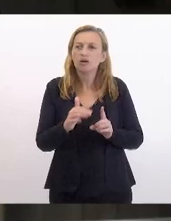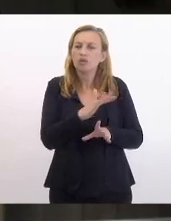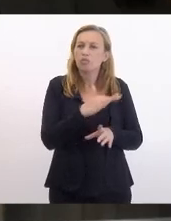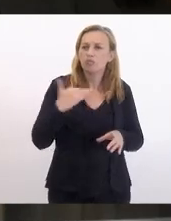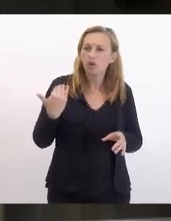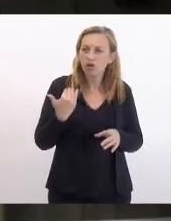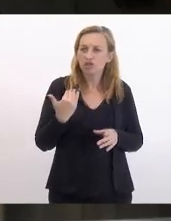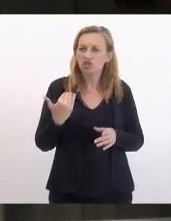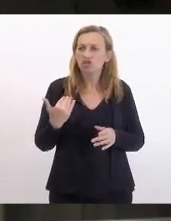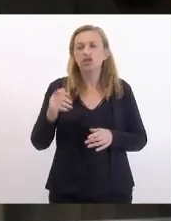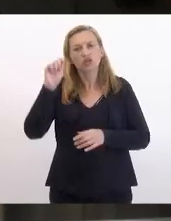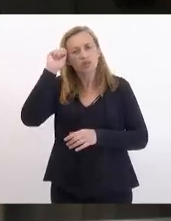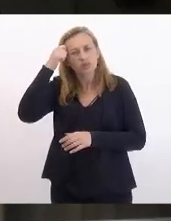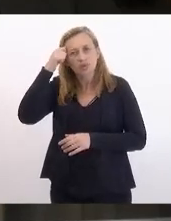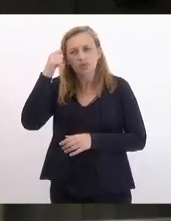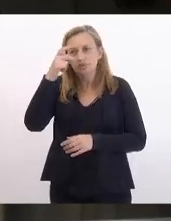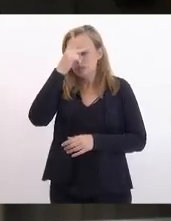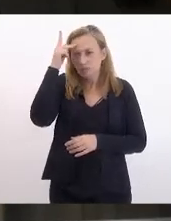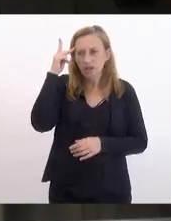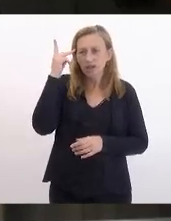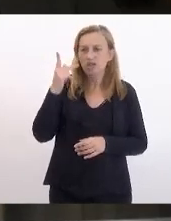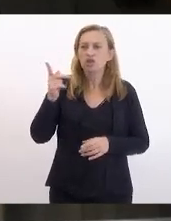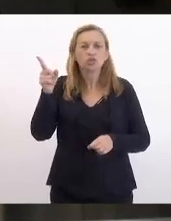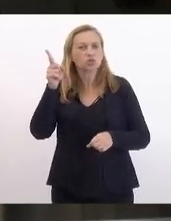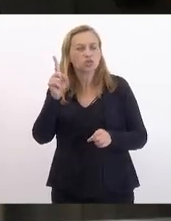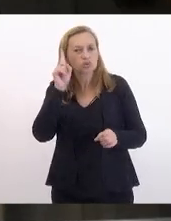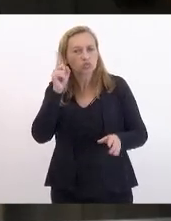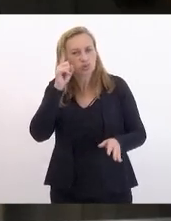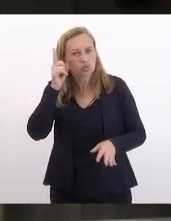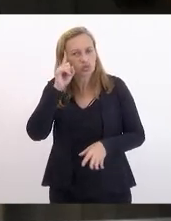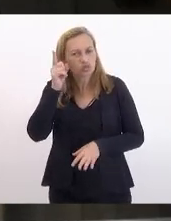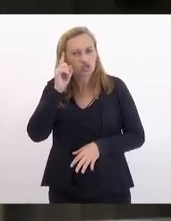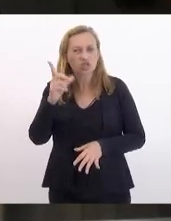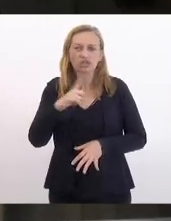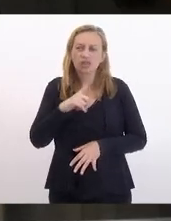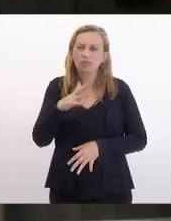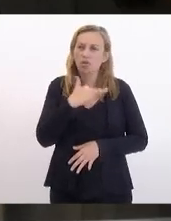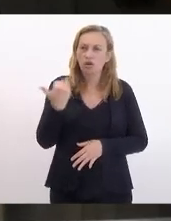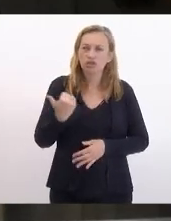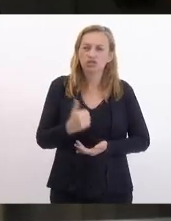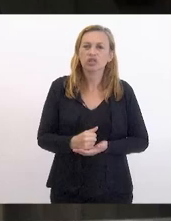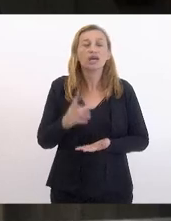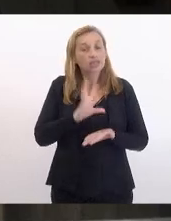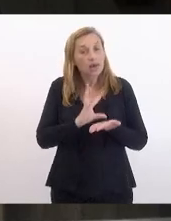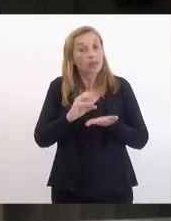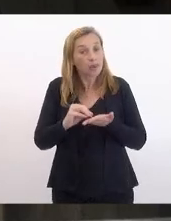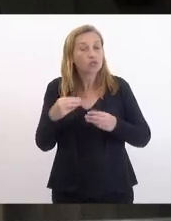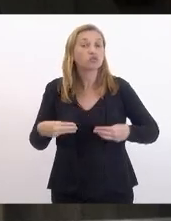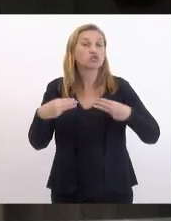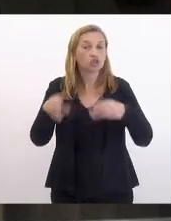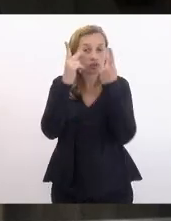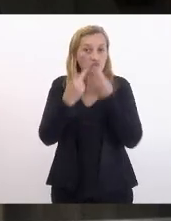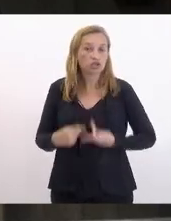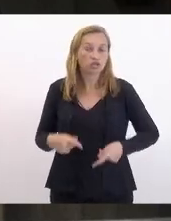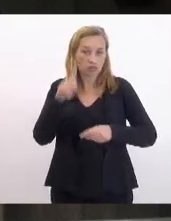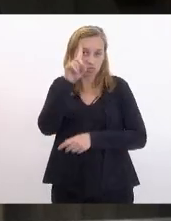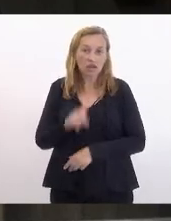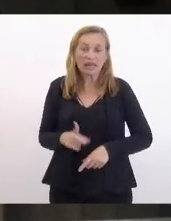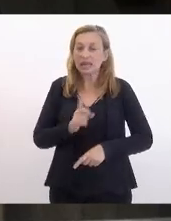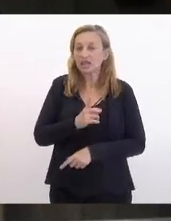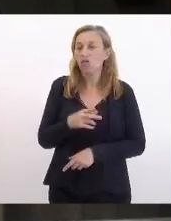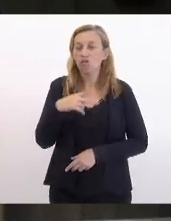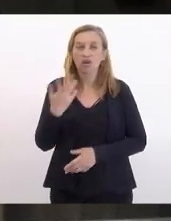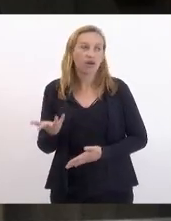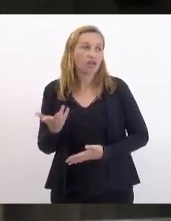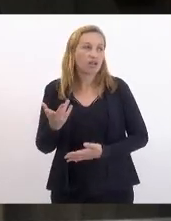negra que acontece na região metropolitana do Rio de Janeiro toda semana tem o caso Essa é a falta do ministério direitos humanos e não